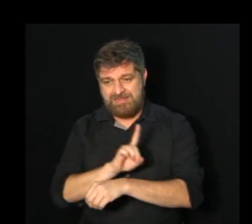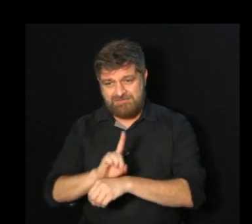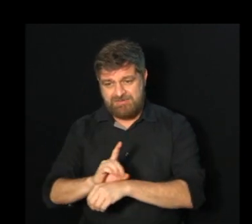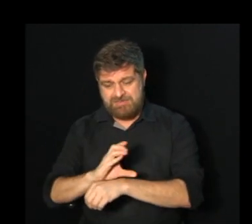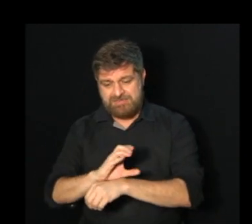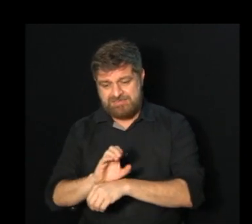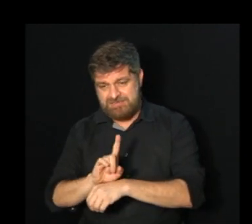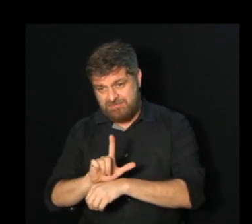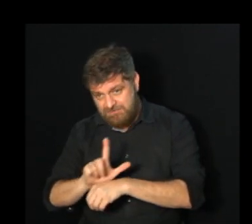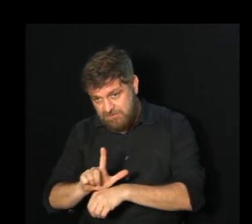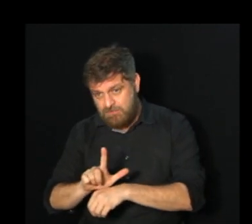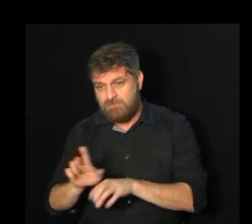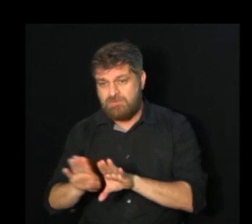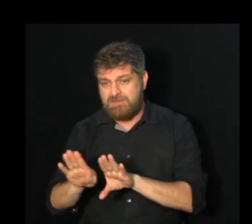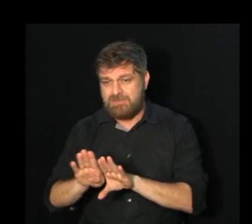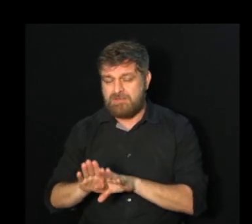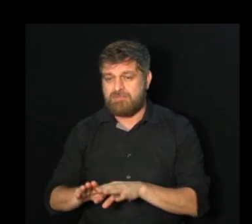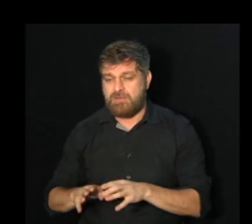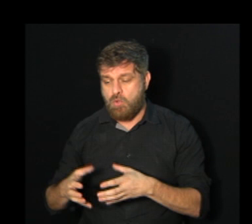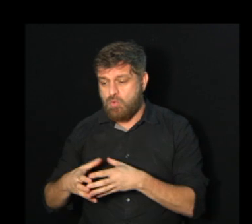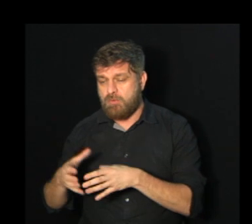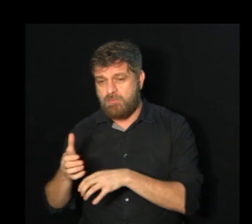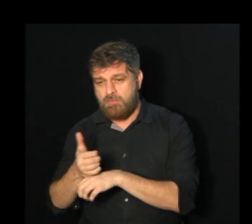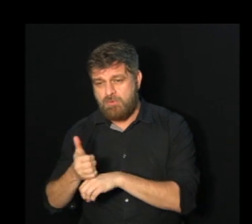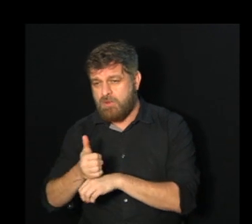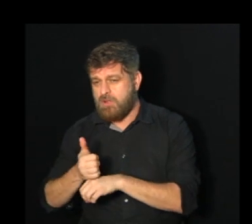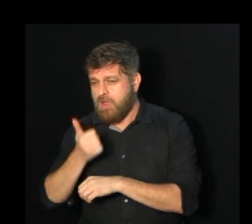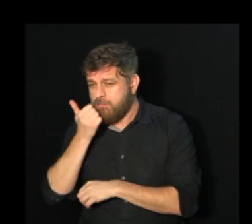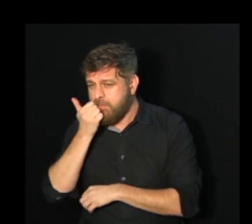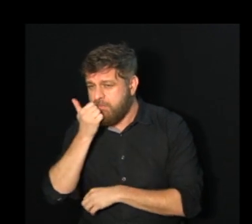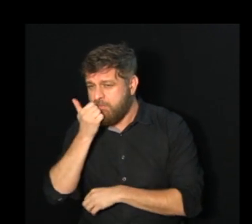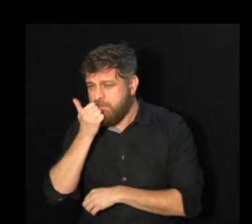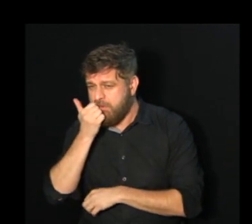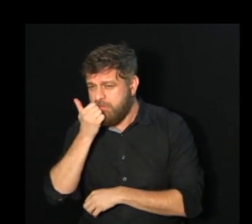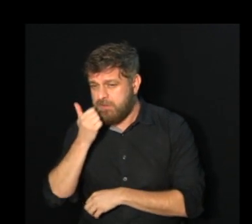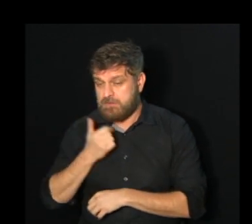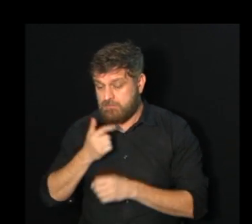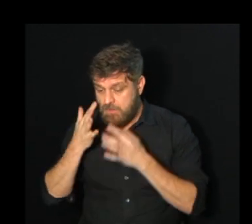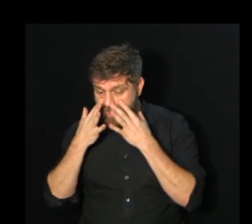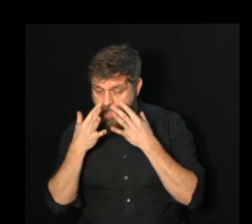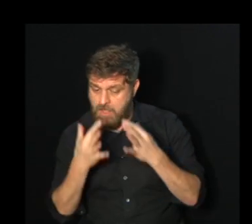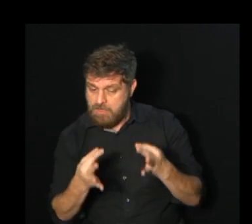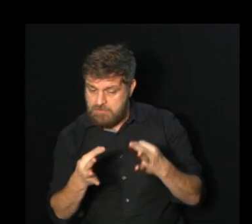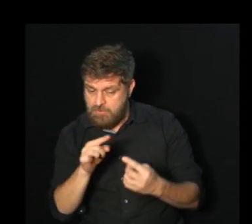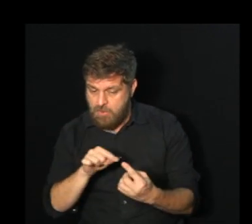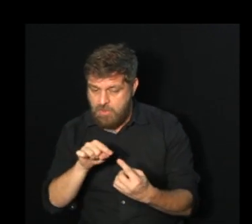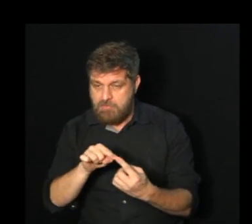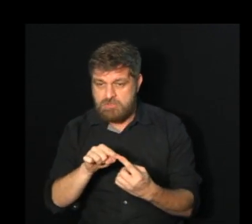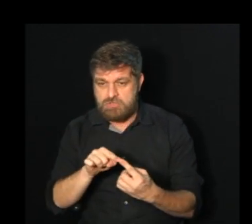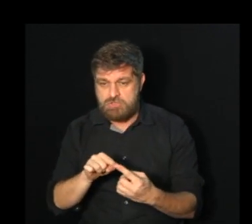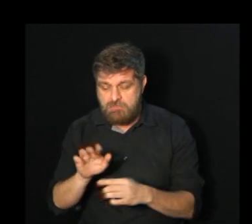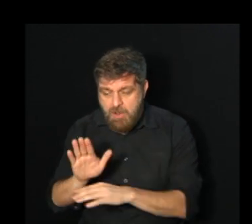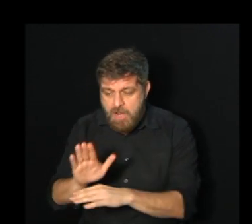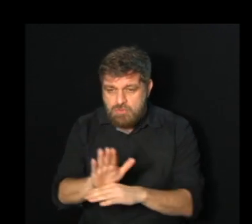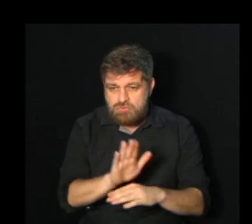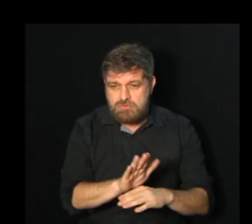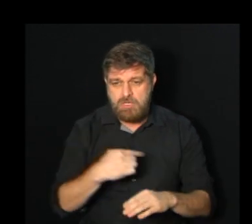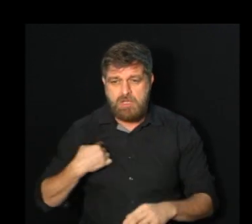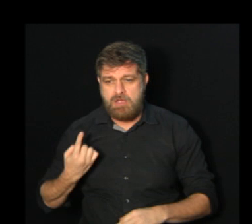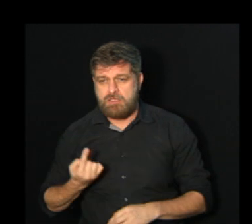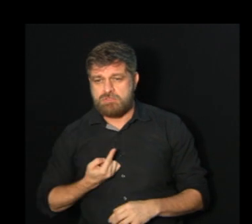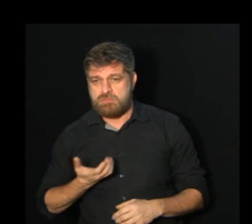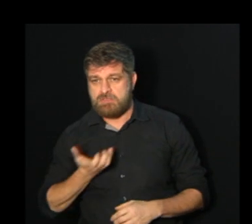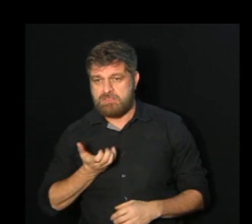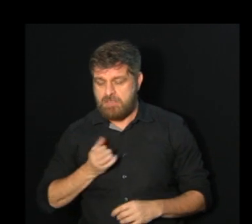muito poderosos, porque nós somos muito bons de coalizão, de estarmos atentos, está no nosso objetivo, e todo radioamador aprecia estar